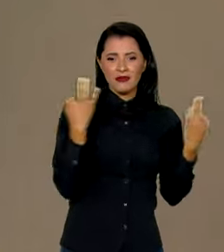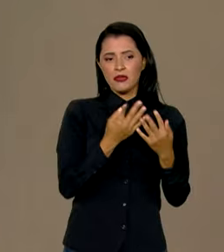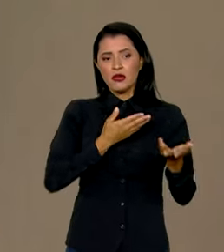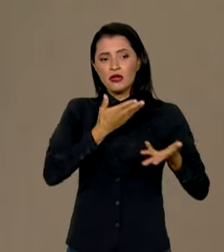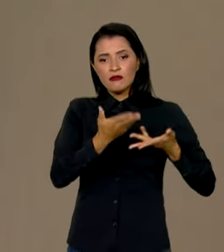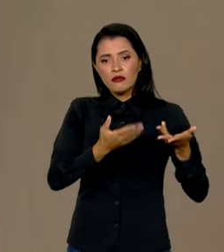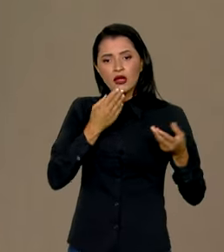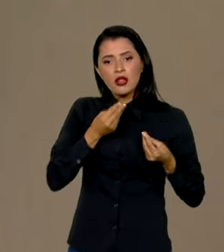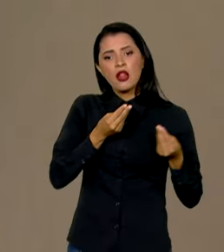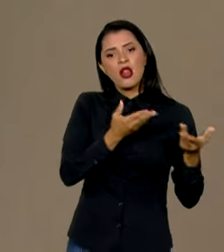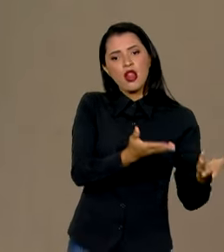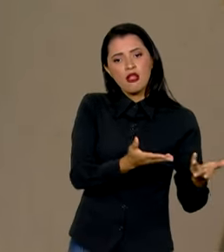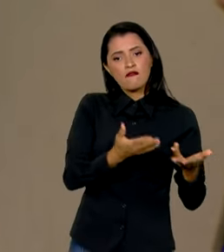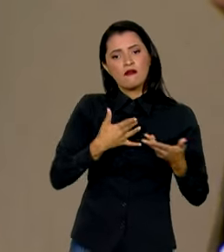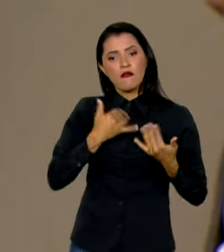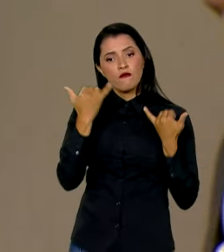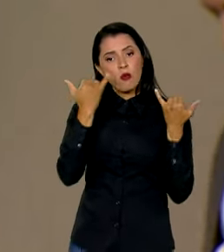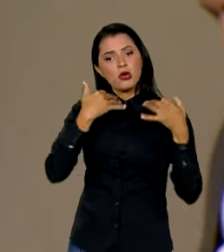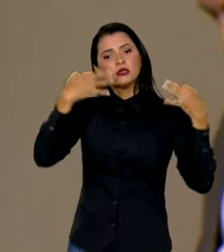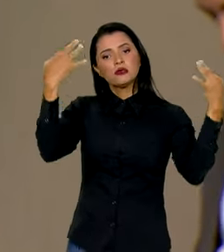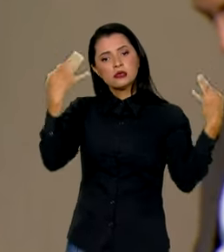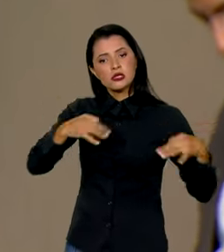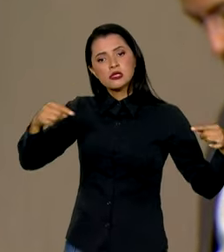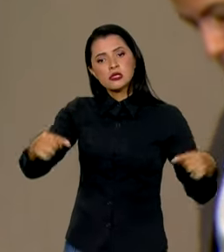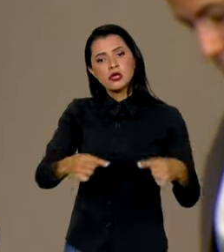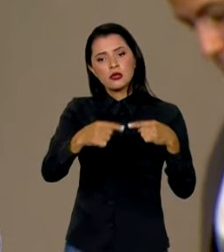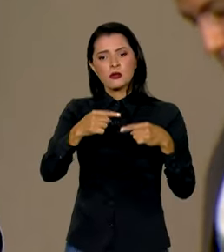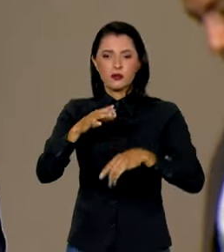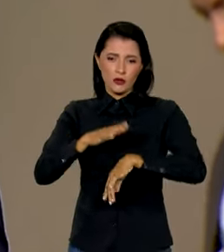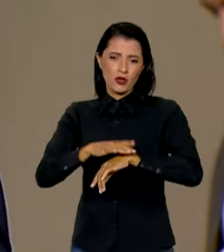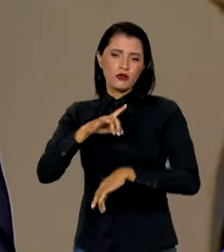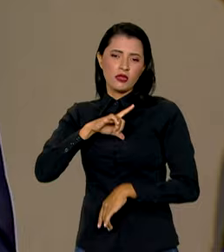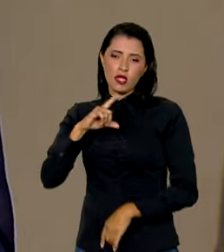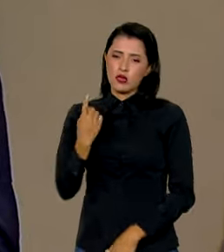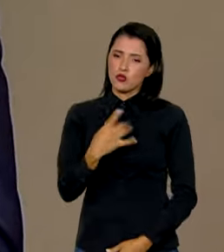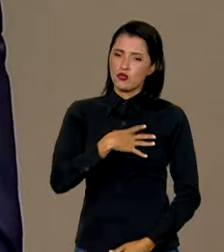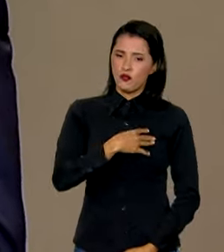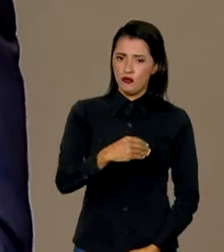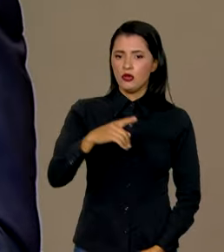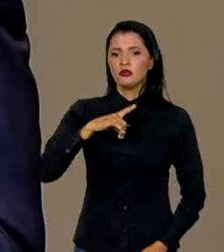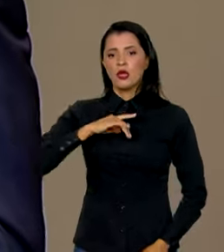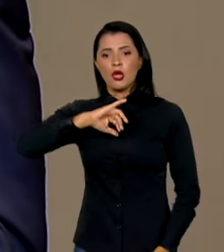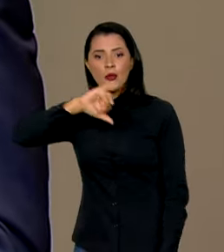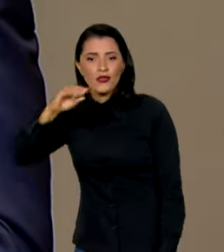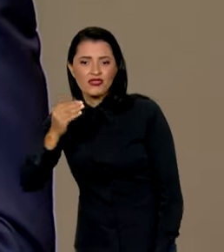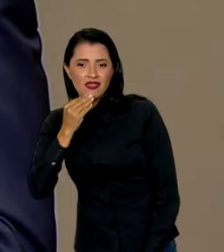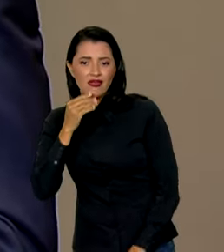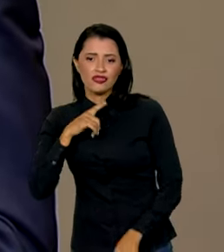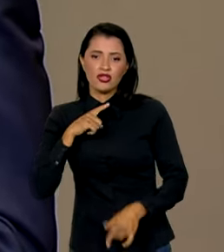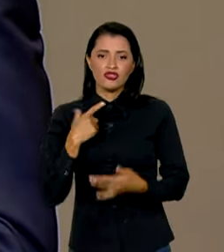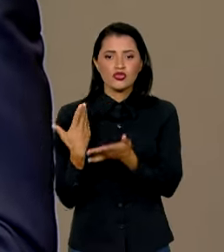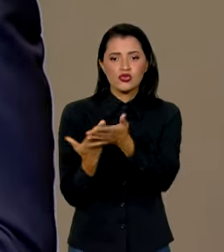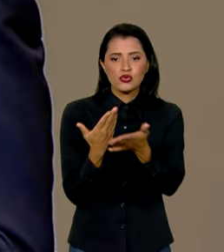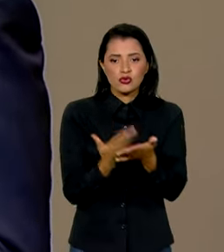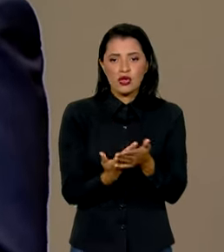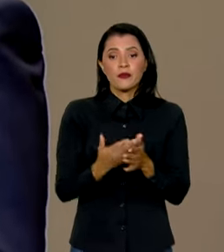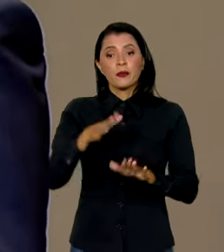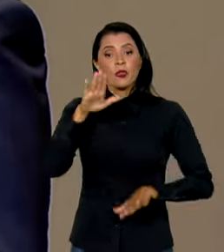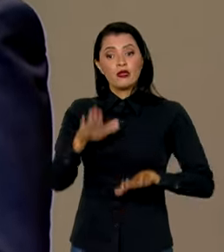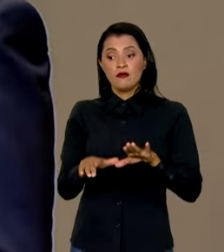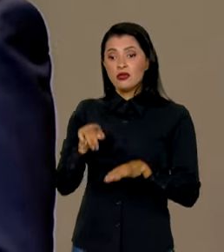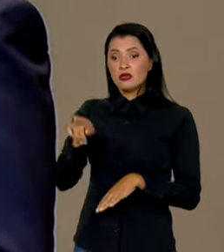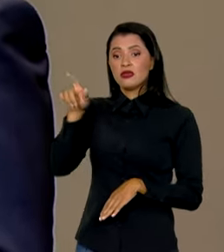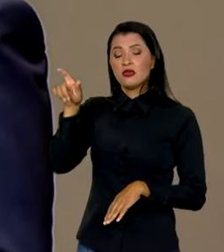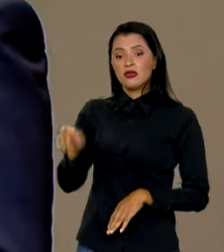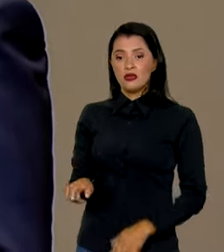adequada. Quando tem um filho, uma filha que tem a oportunidade de estudar, muitas vezes é ele